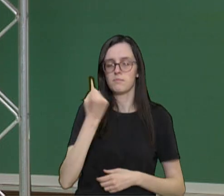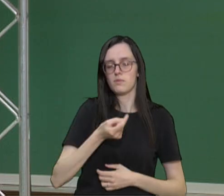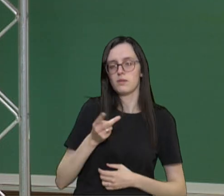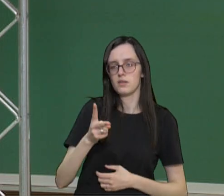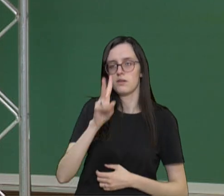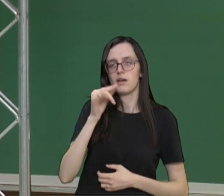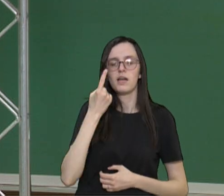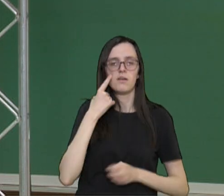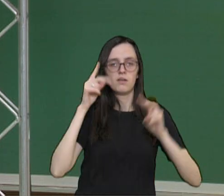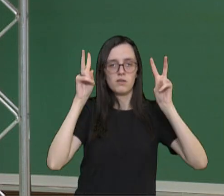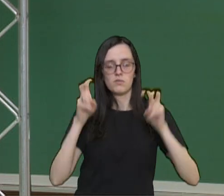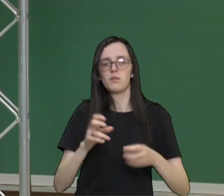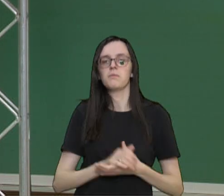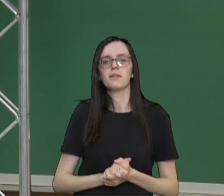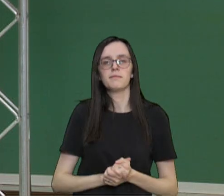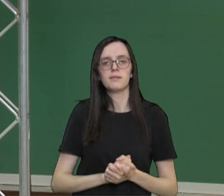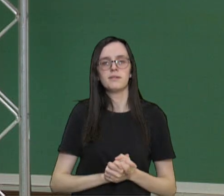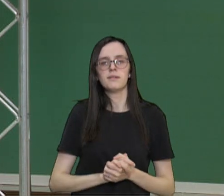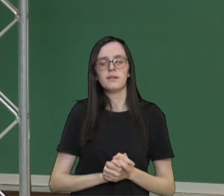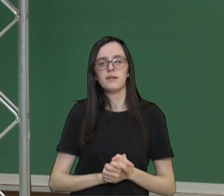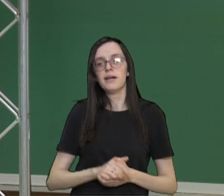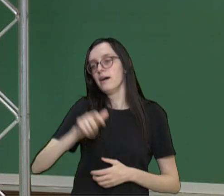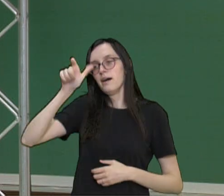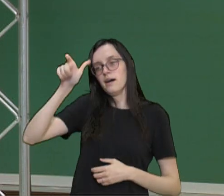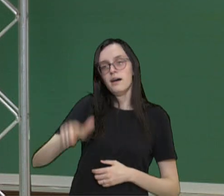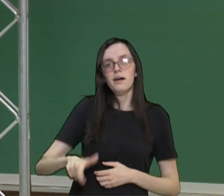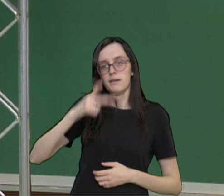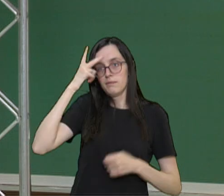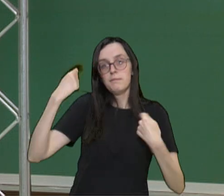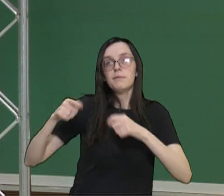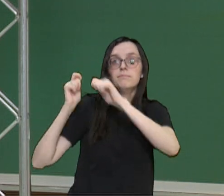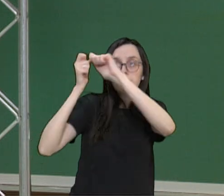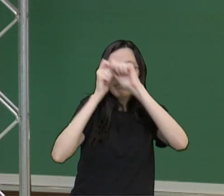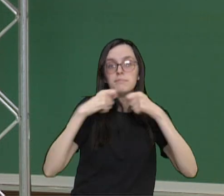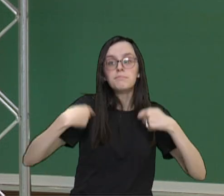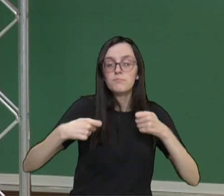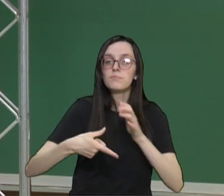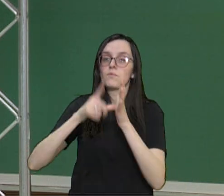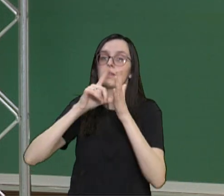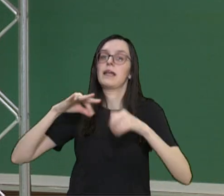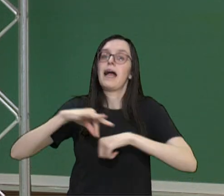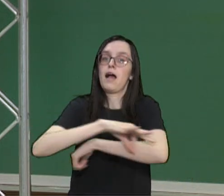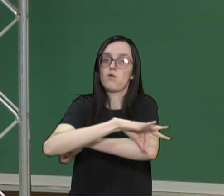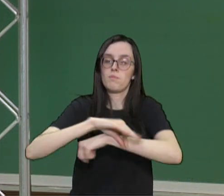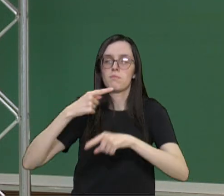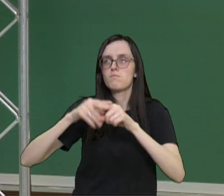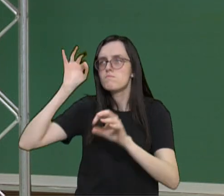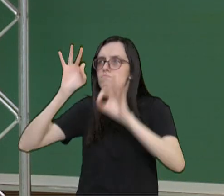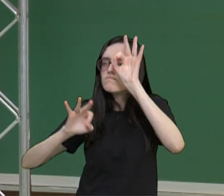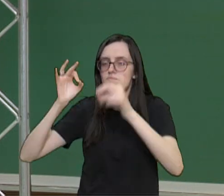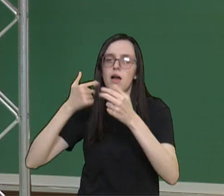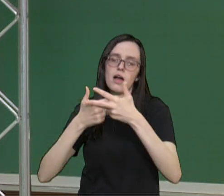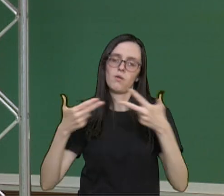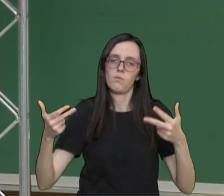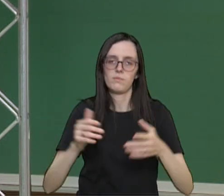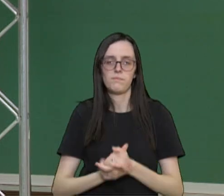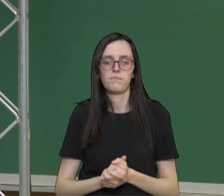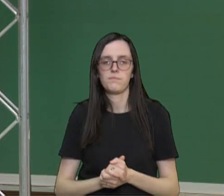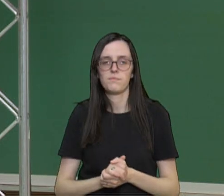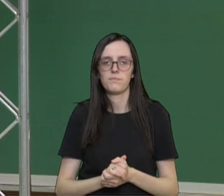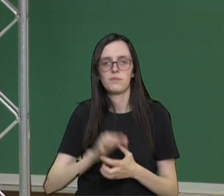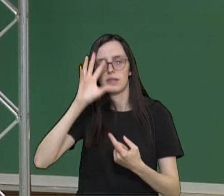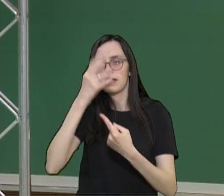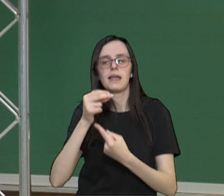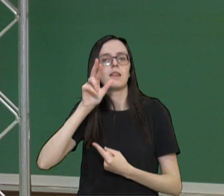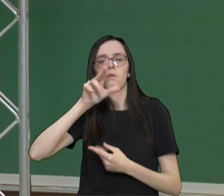frente também. Então, o cara, para ser escultor, ele tinha que ser arquiteto, porque ele projetava coisa. A arte ela